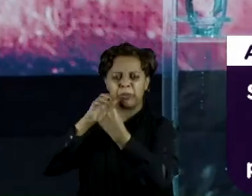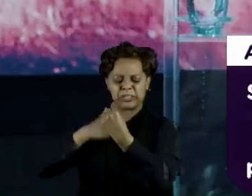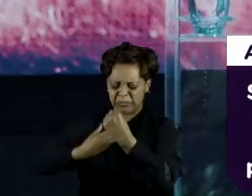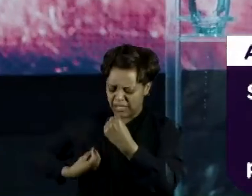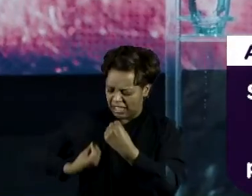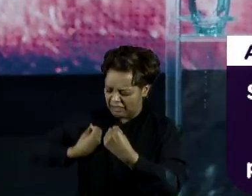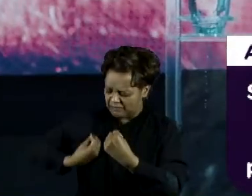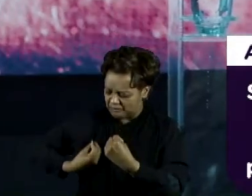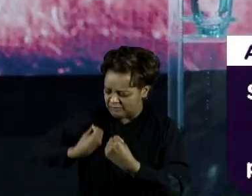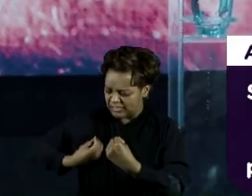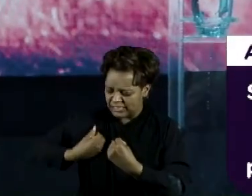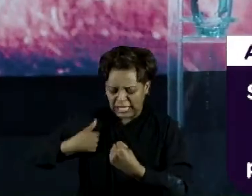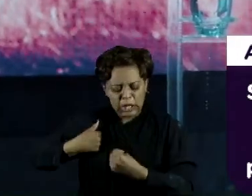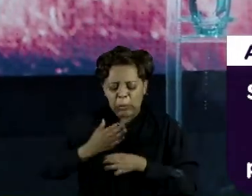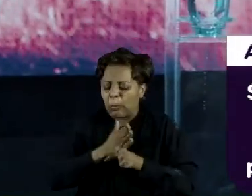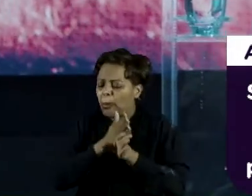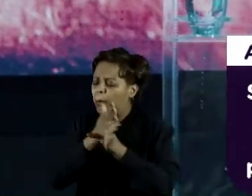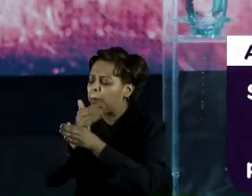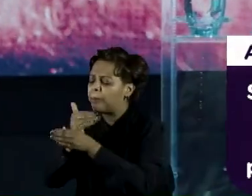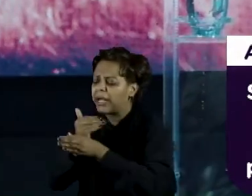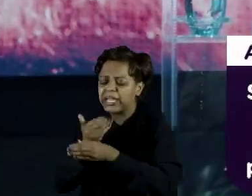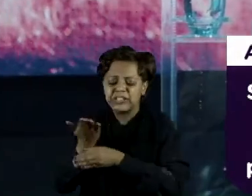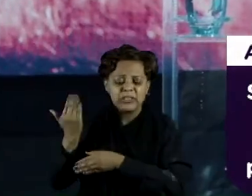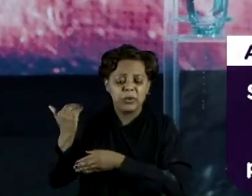Até aqui, Senhor, eu não sei exatamente